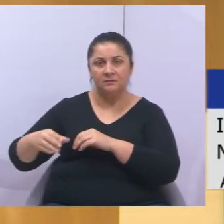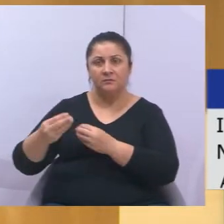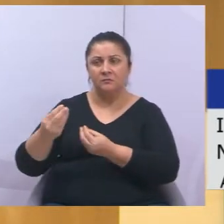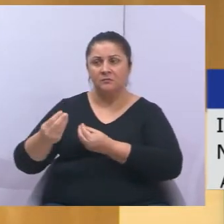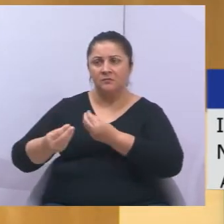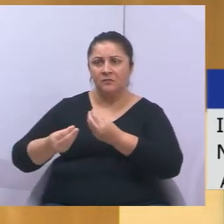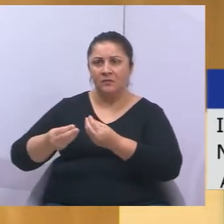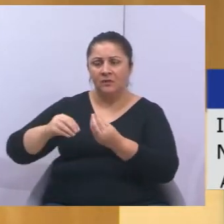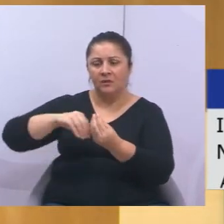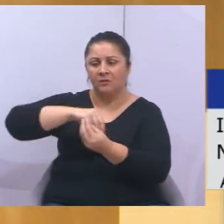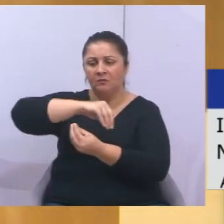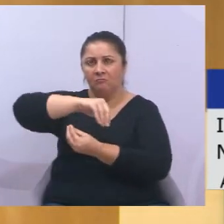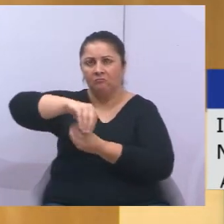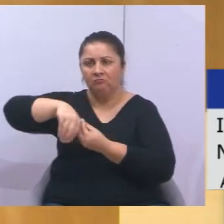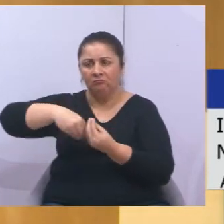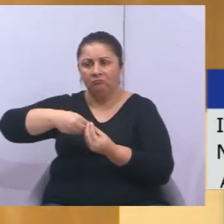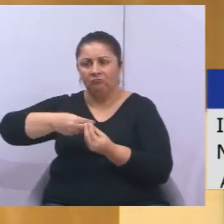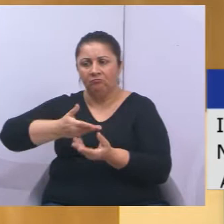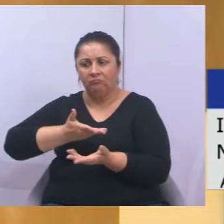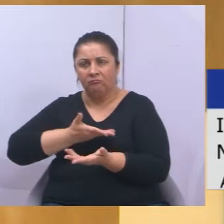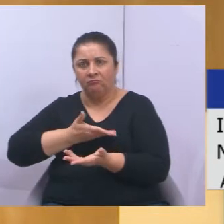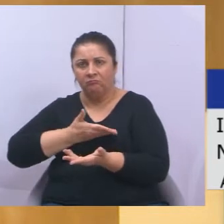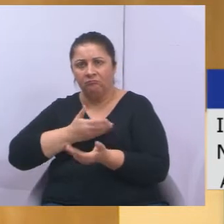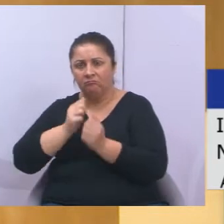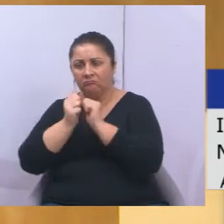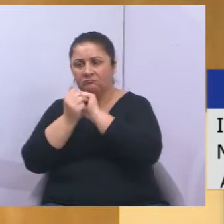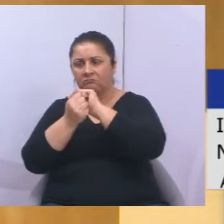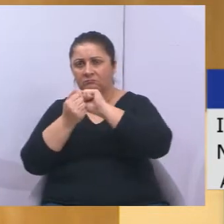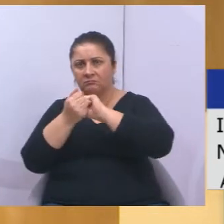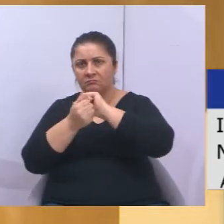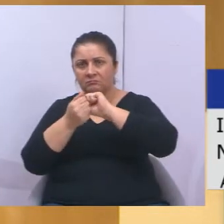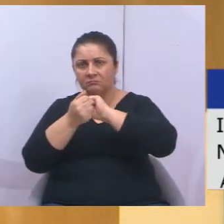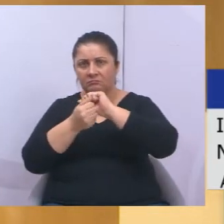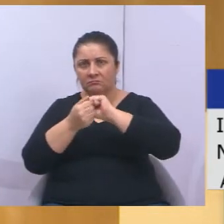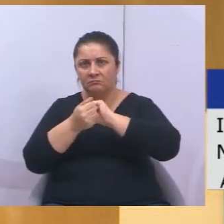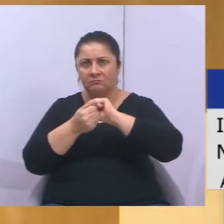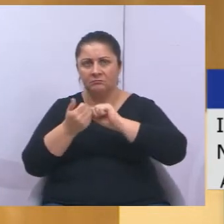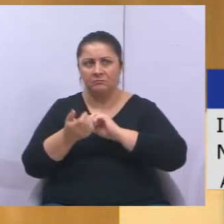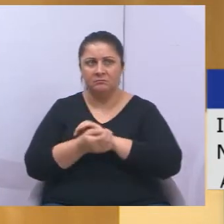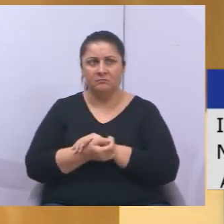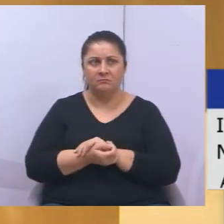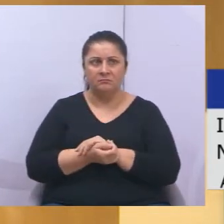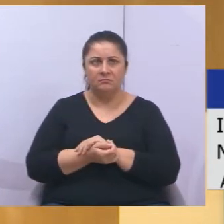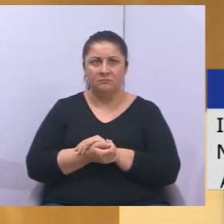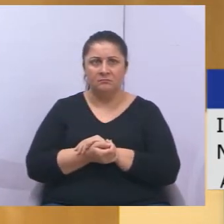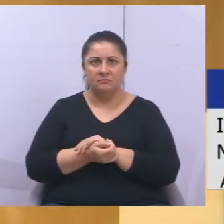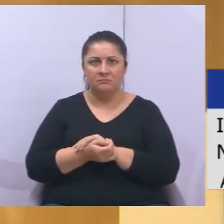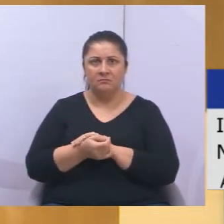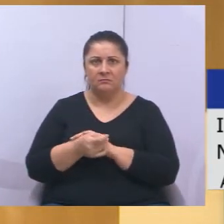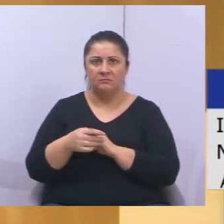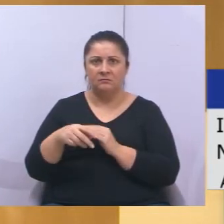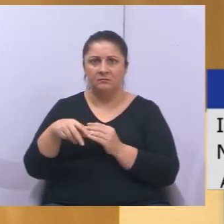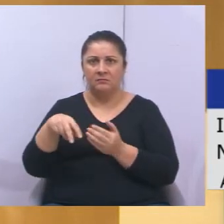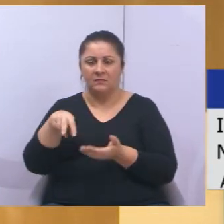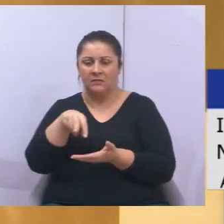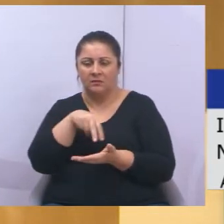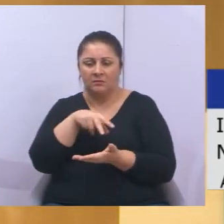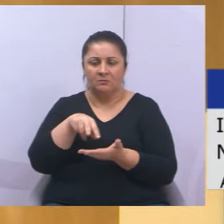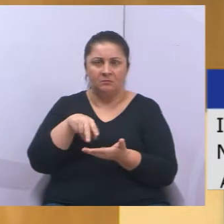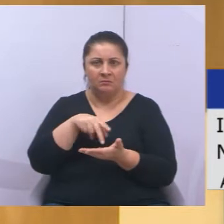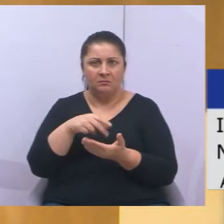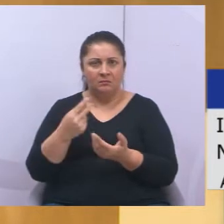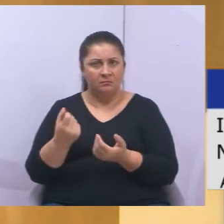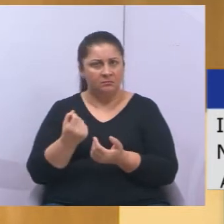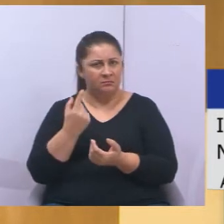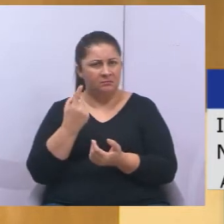se envolver com um amiguinho, beijar na boquinha e fazer uma dancinha meio estranha, como muitos